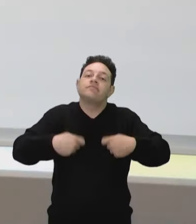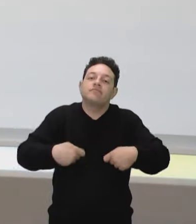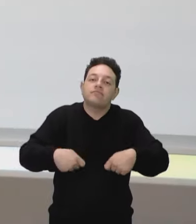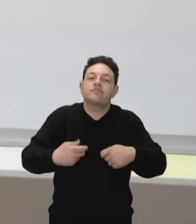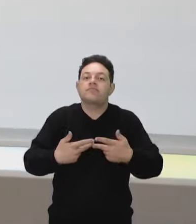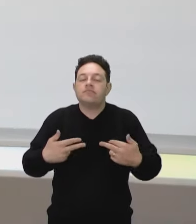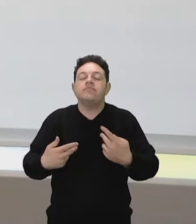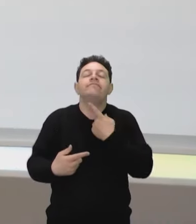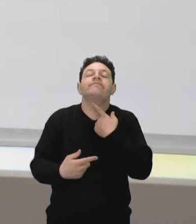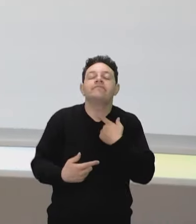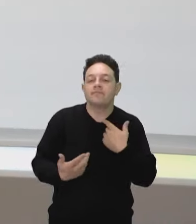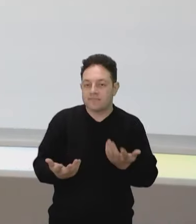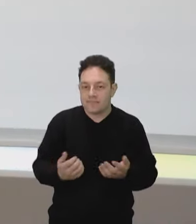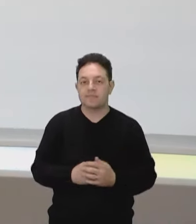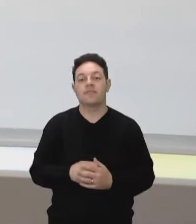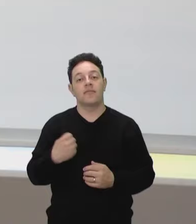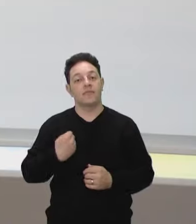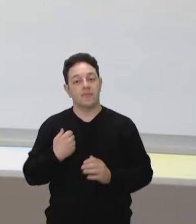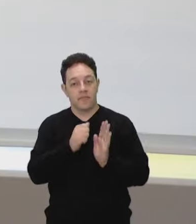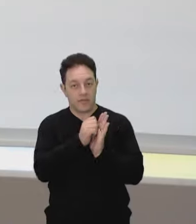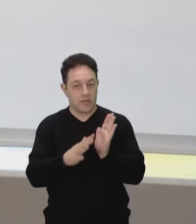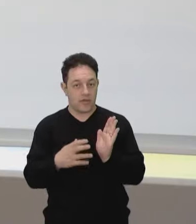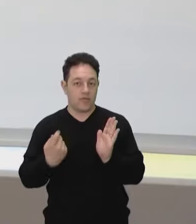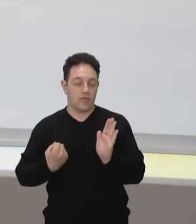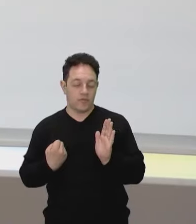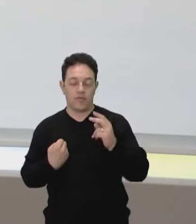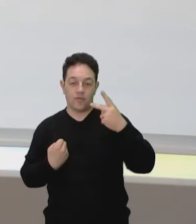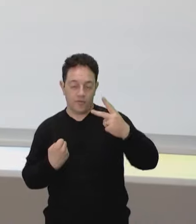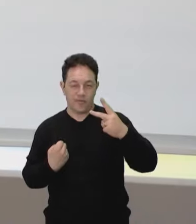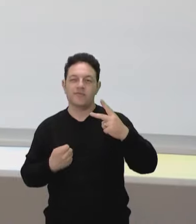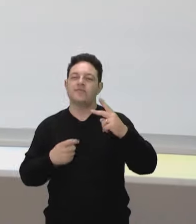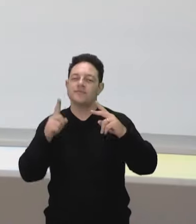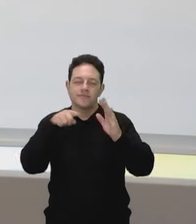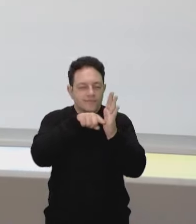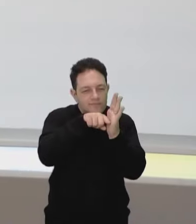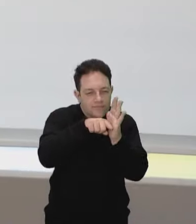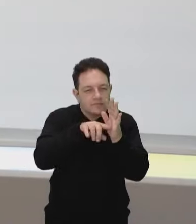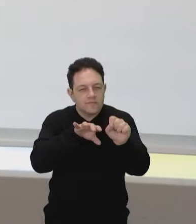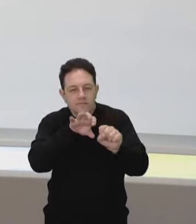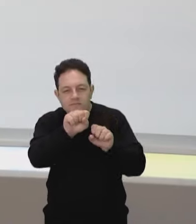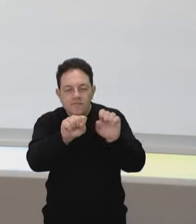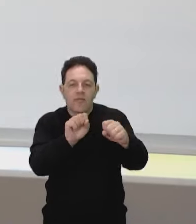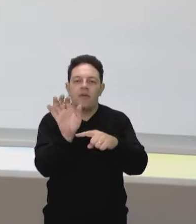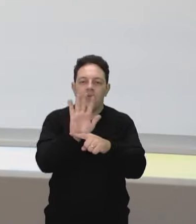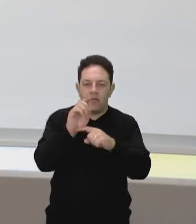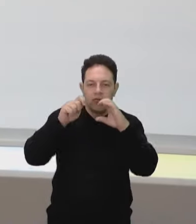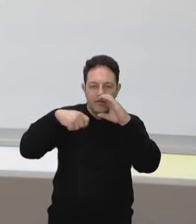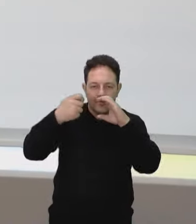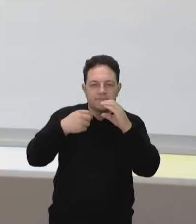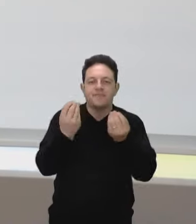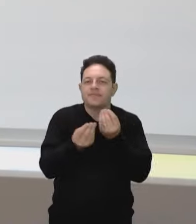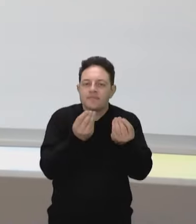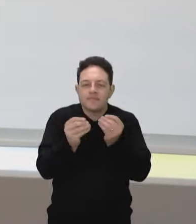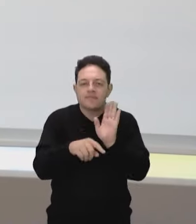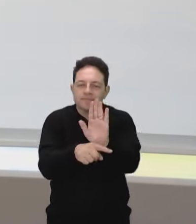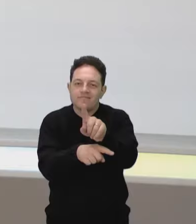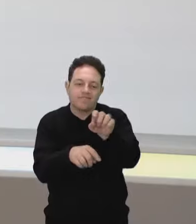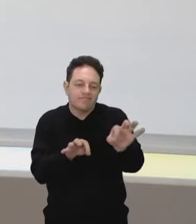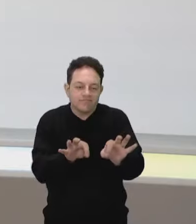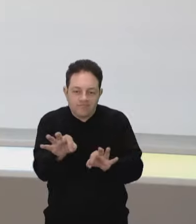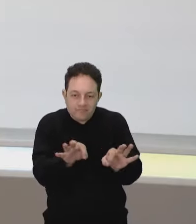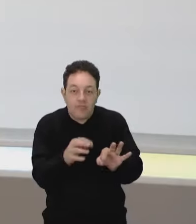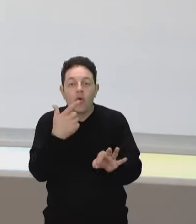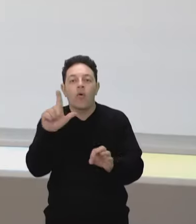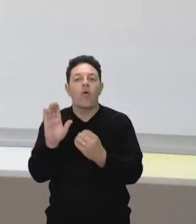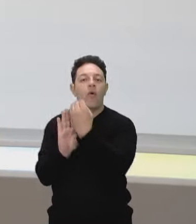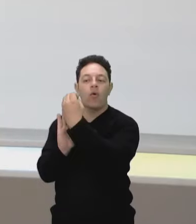Na atividade 2 a gente já fez uma busca, né, uma pesquisa aí de vídeos sobre o que era planejamento, o que era